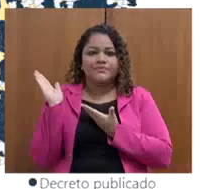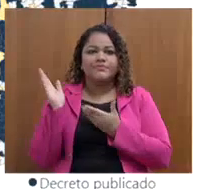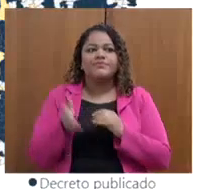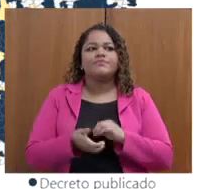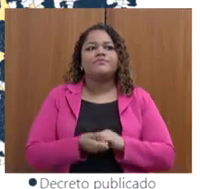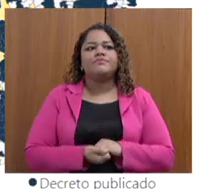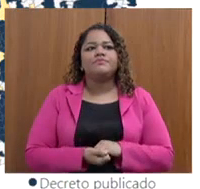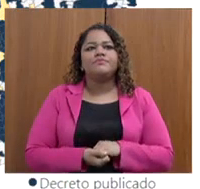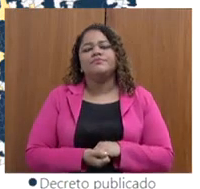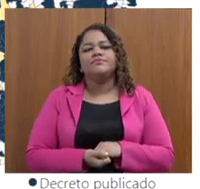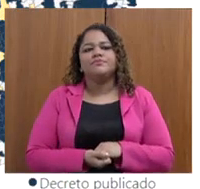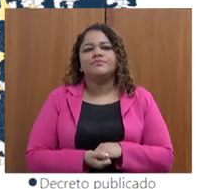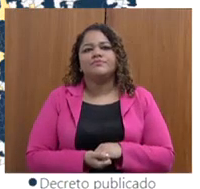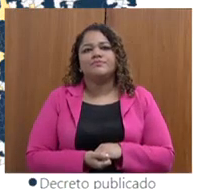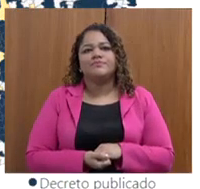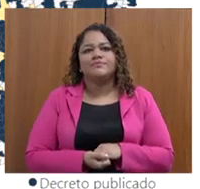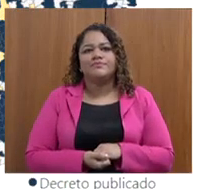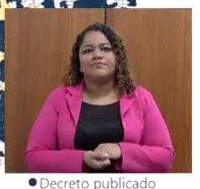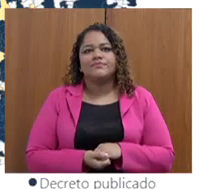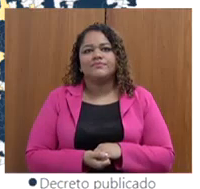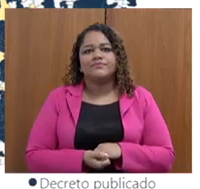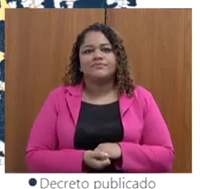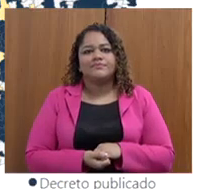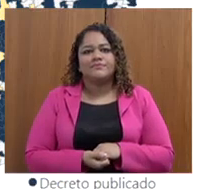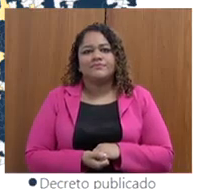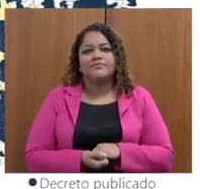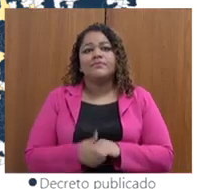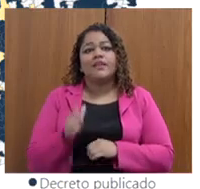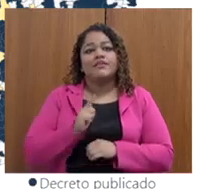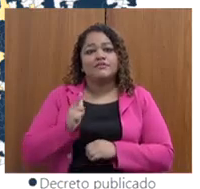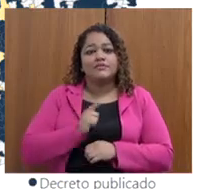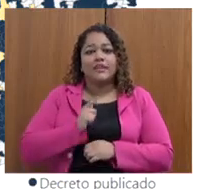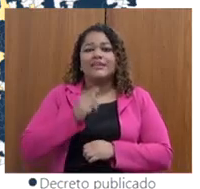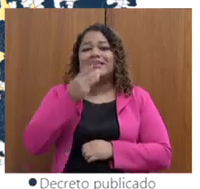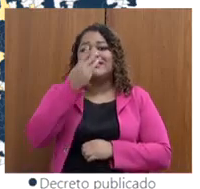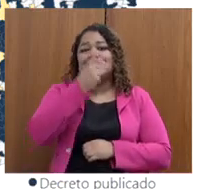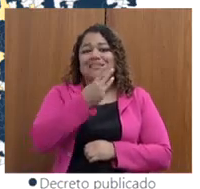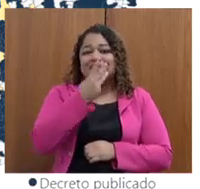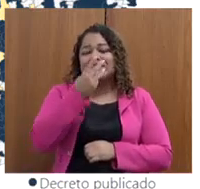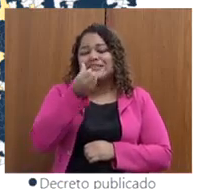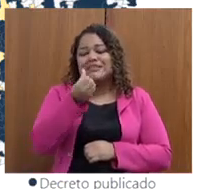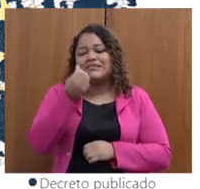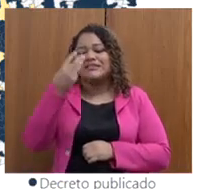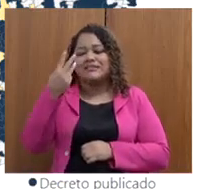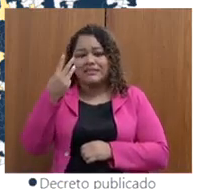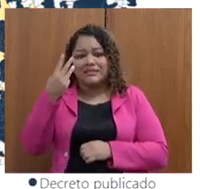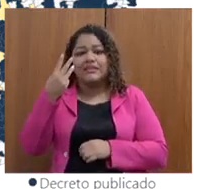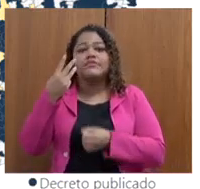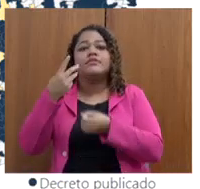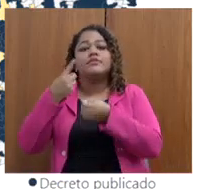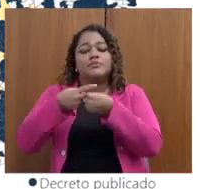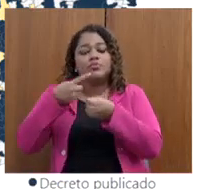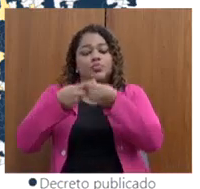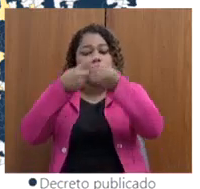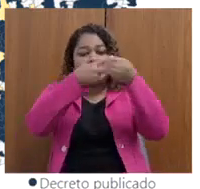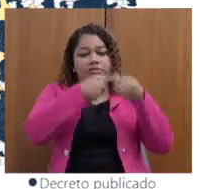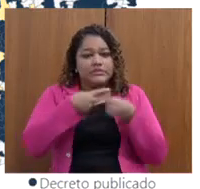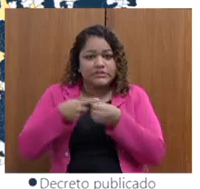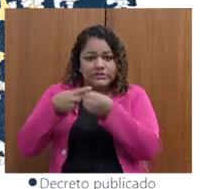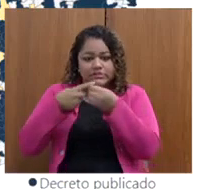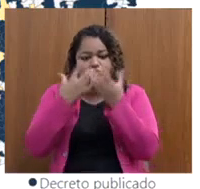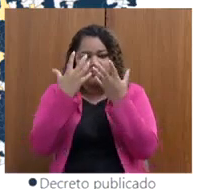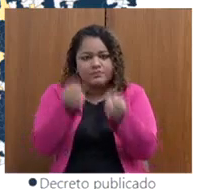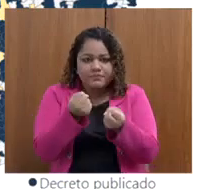nós temos 363 municípios que aderiram a esse movimento da Liberdade Econômica